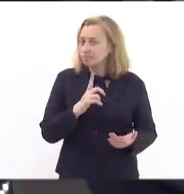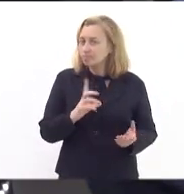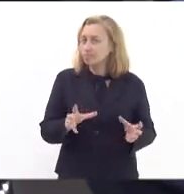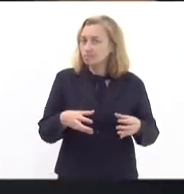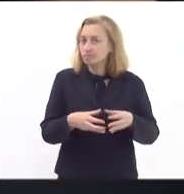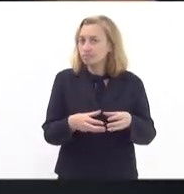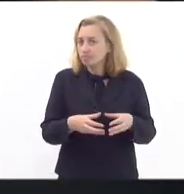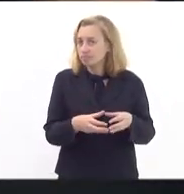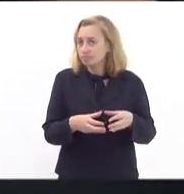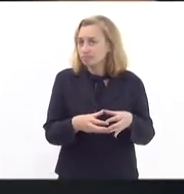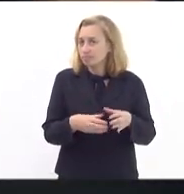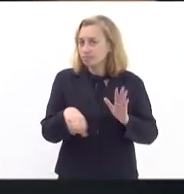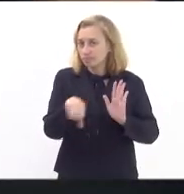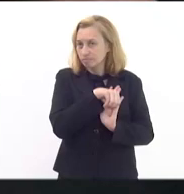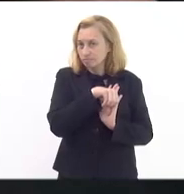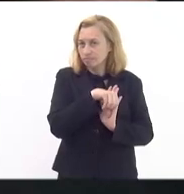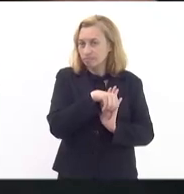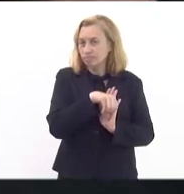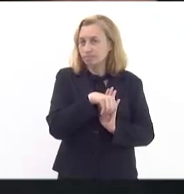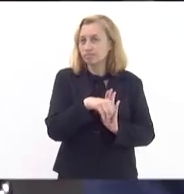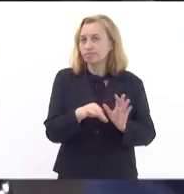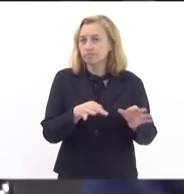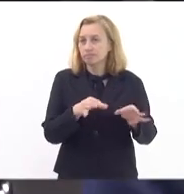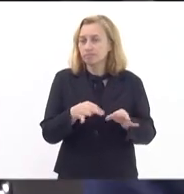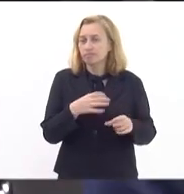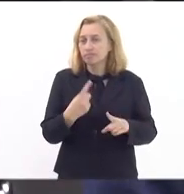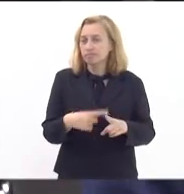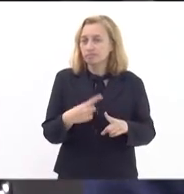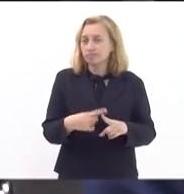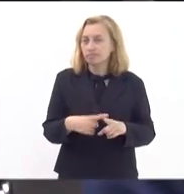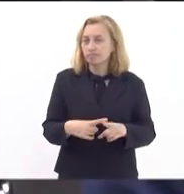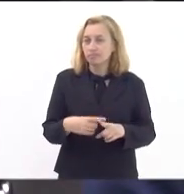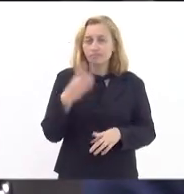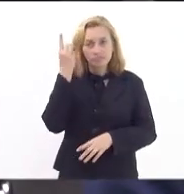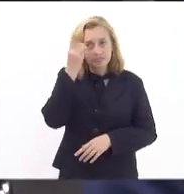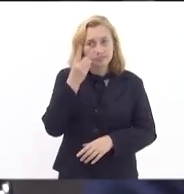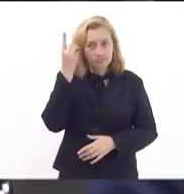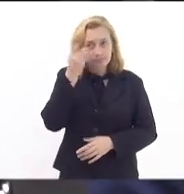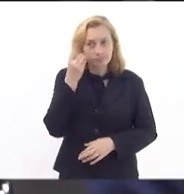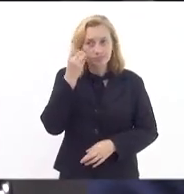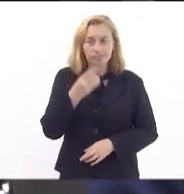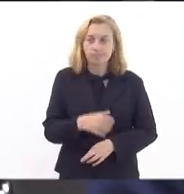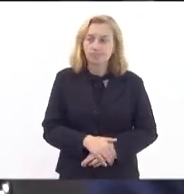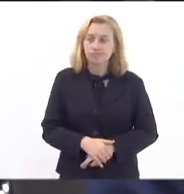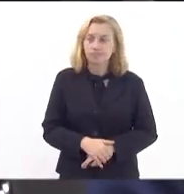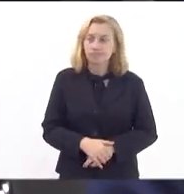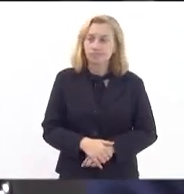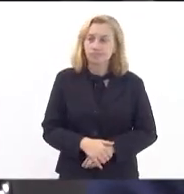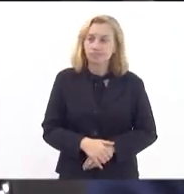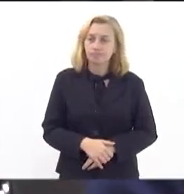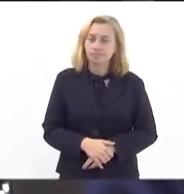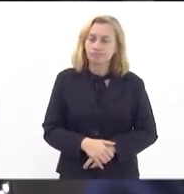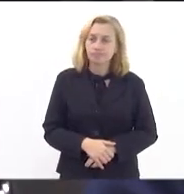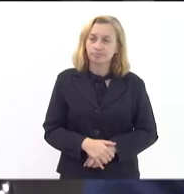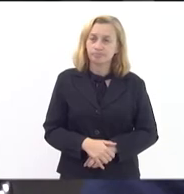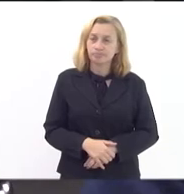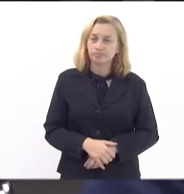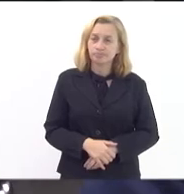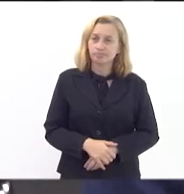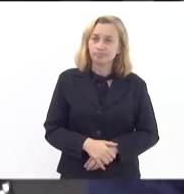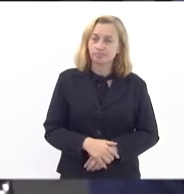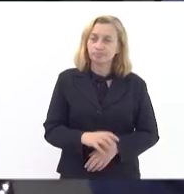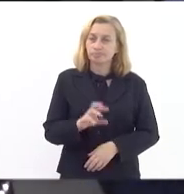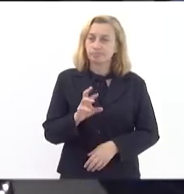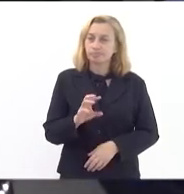uma quadrilha né porque o Nelson deputada na questão da